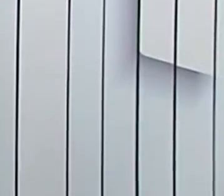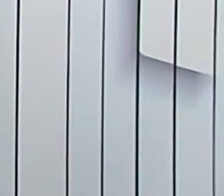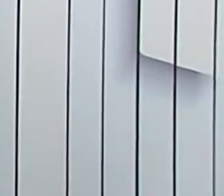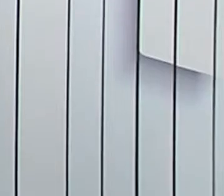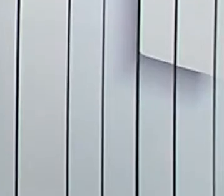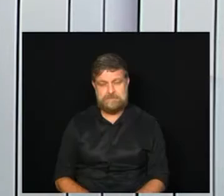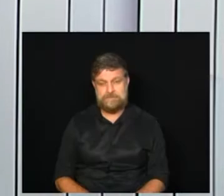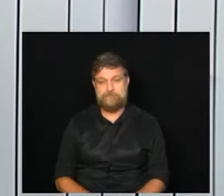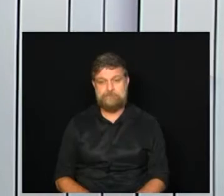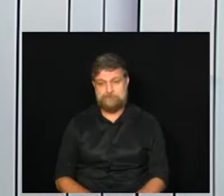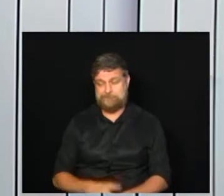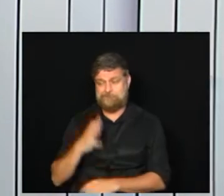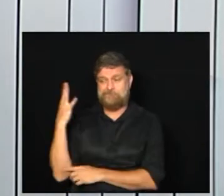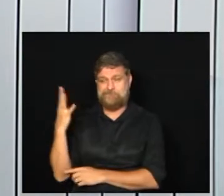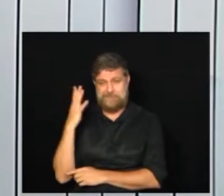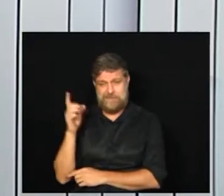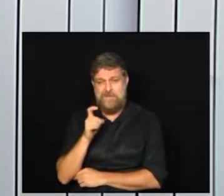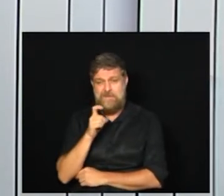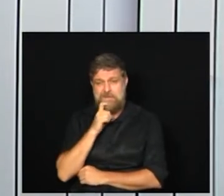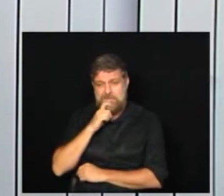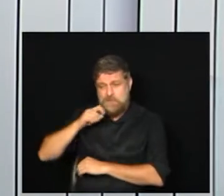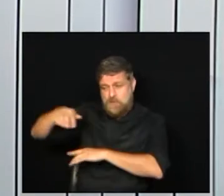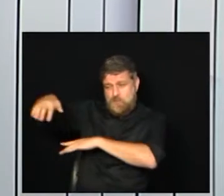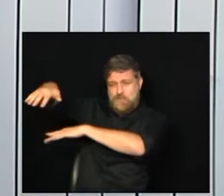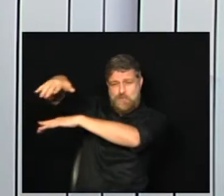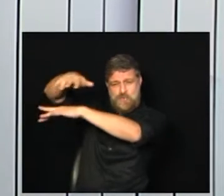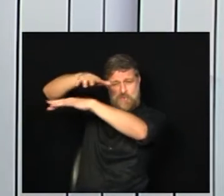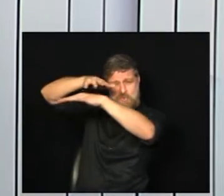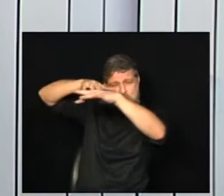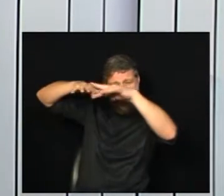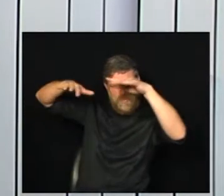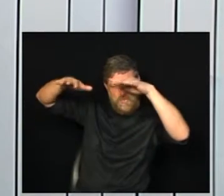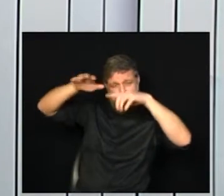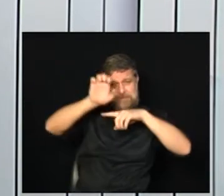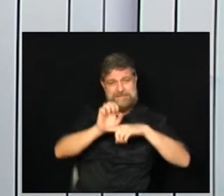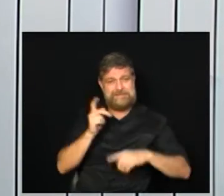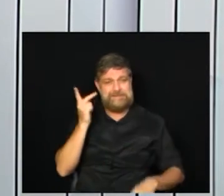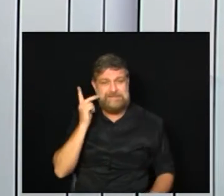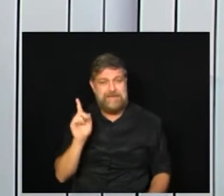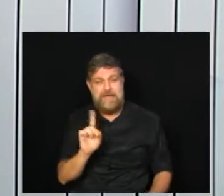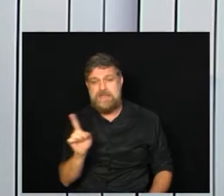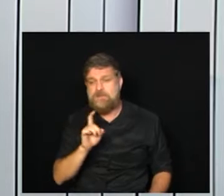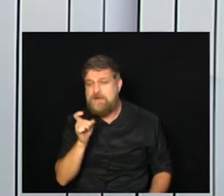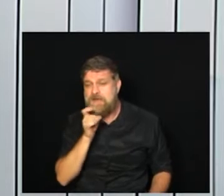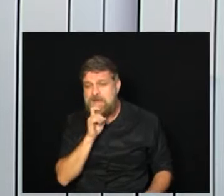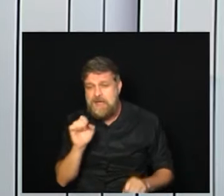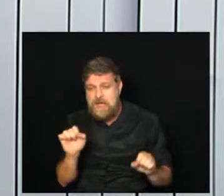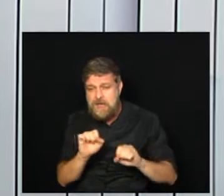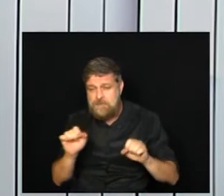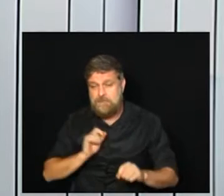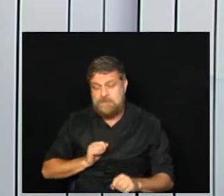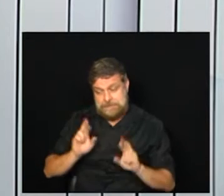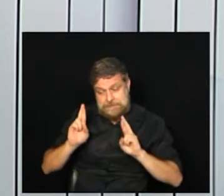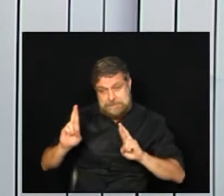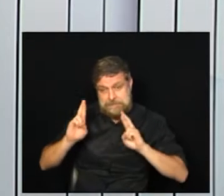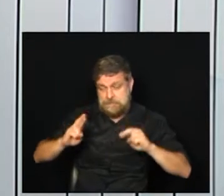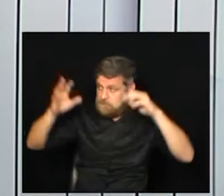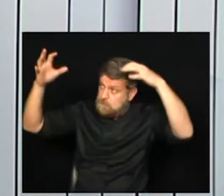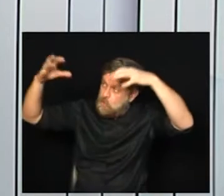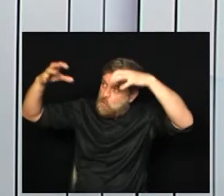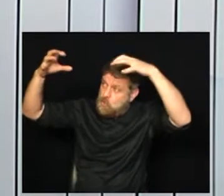Frente fria se aproximando do estado de São Paulo, não trazendo frio, mas a esperança por chuva